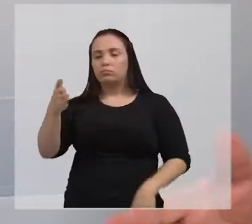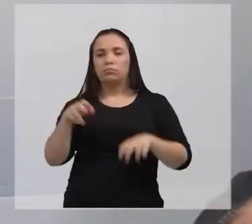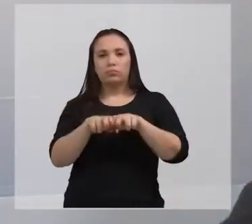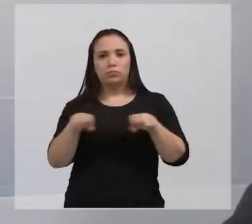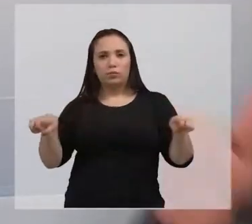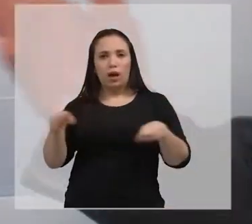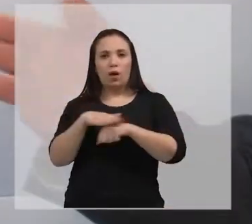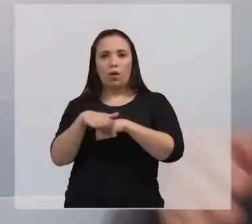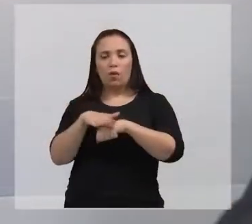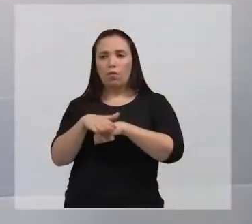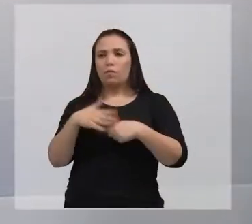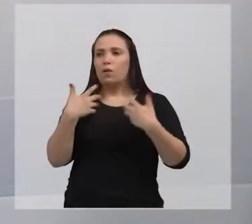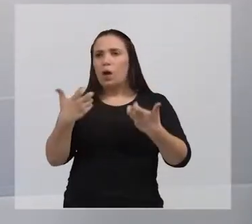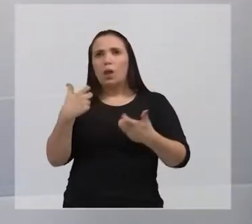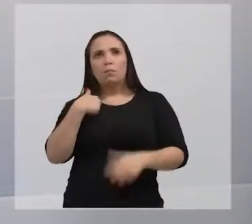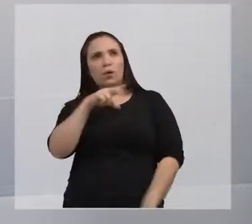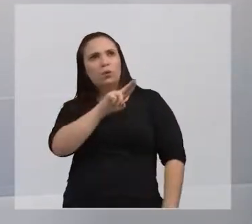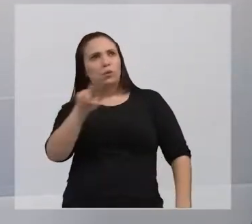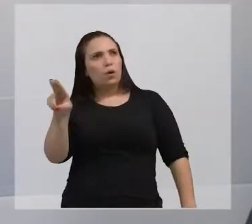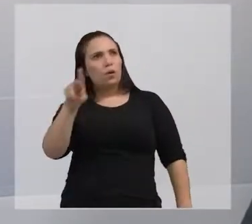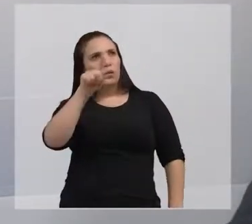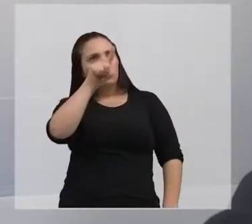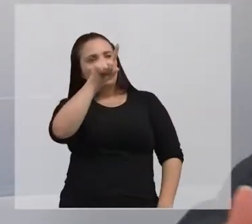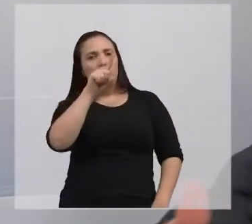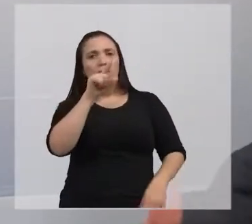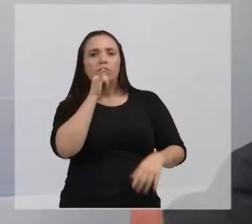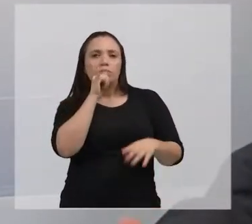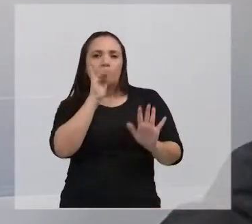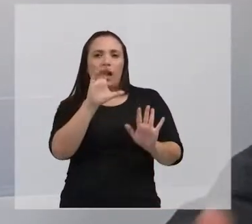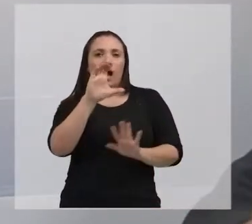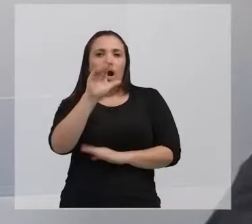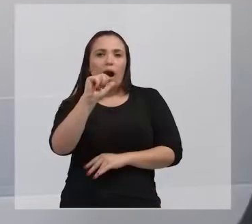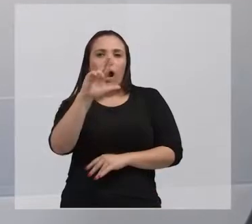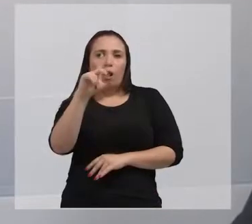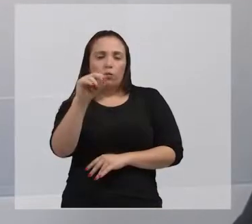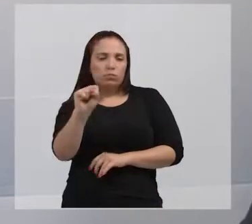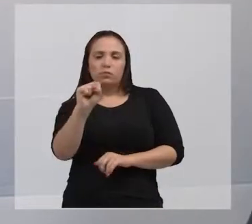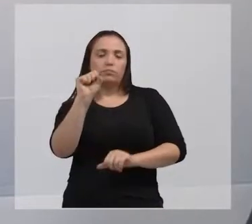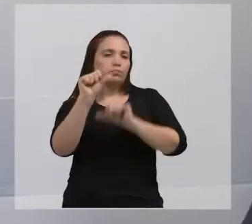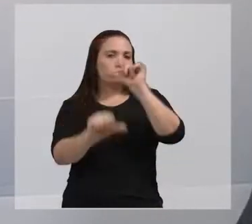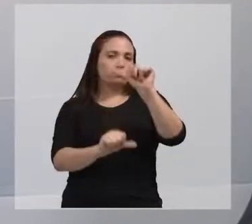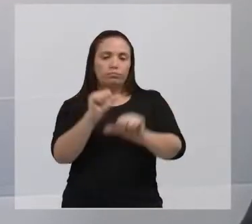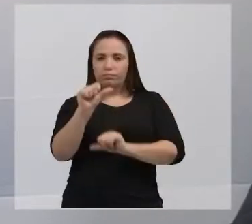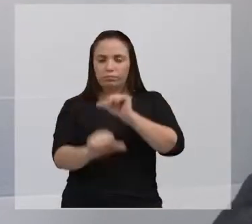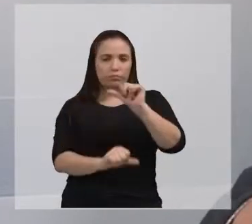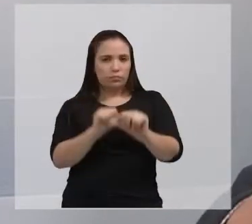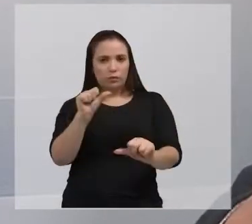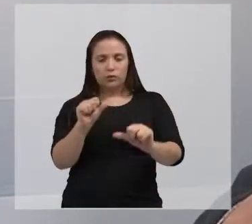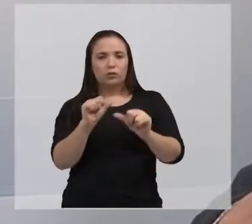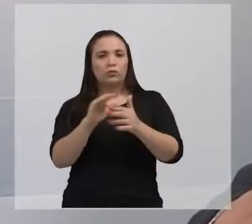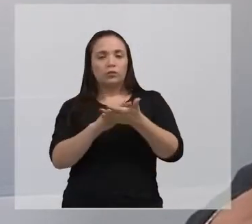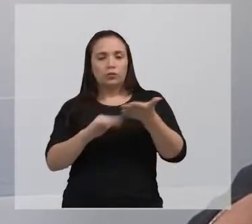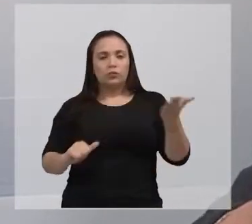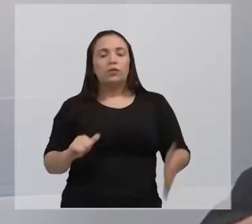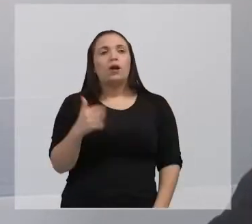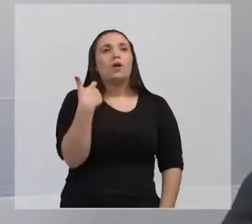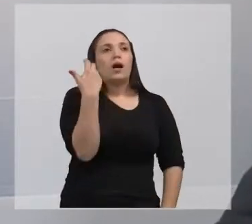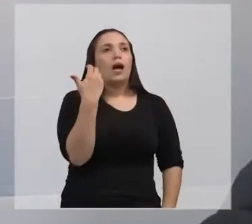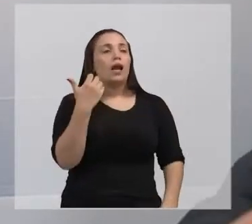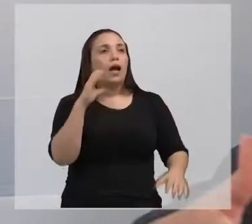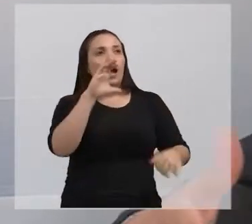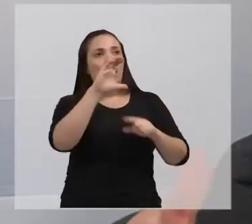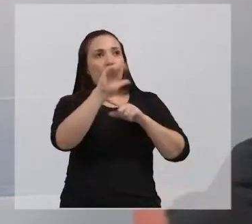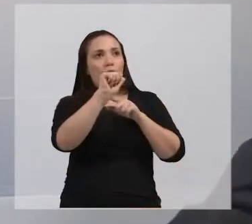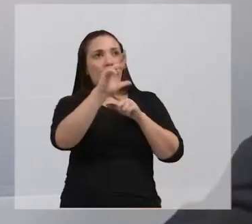meu nome. Eu não quero mais que meu nome seja Carlos Frederico. Não, eu quero que seja Carlos, bota o nome no